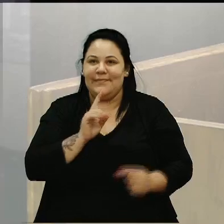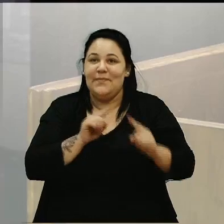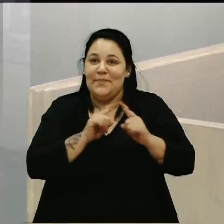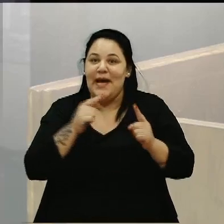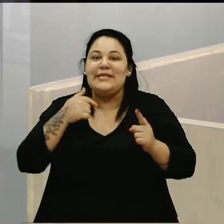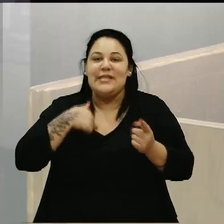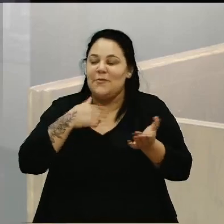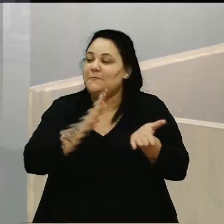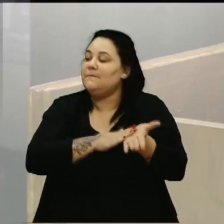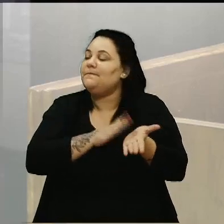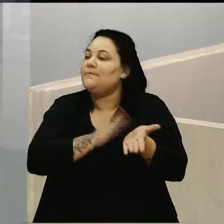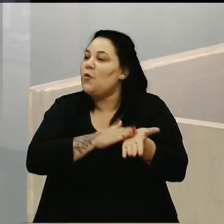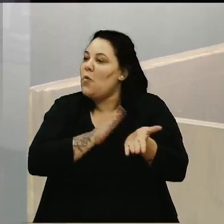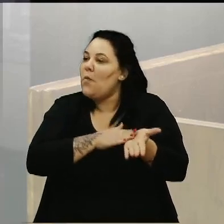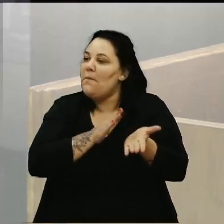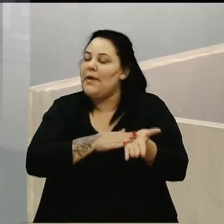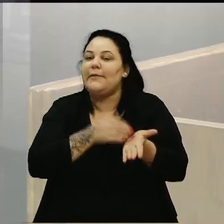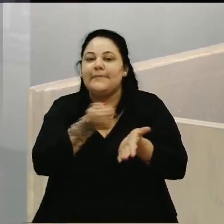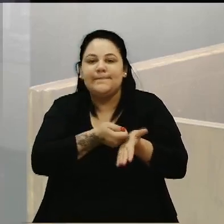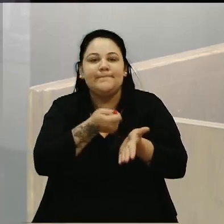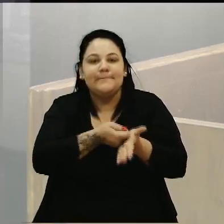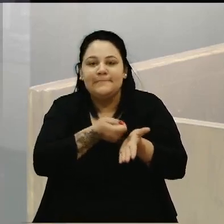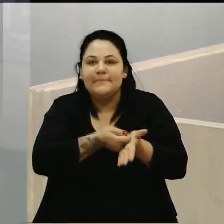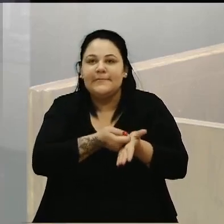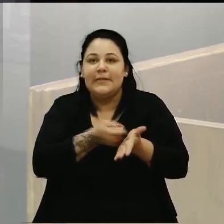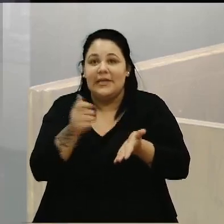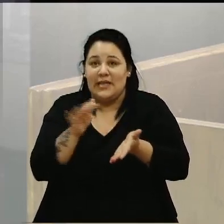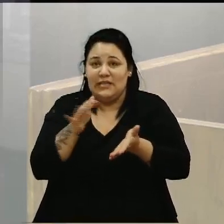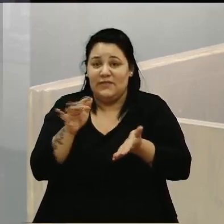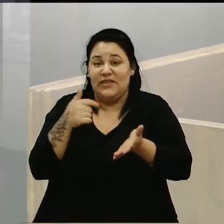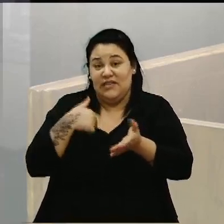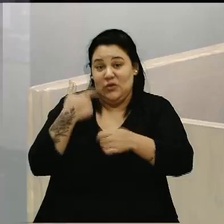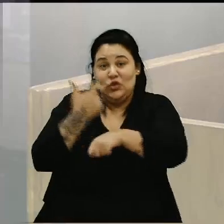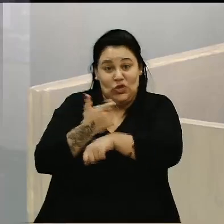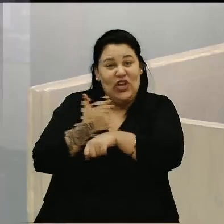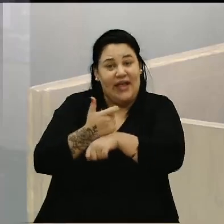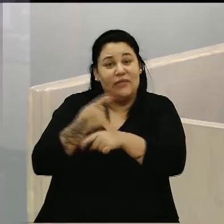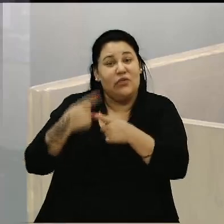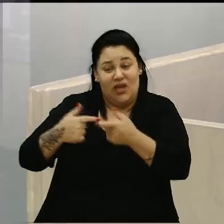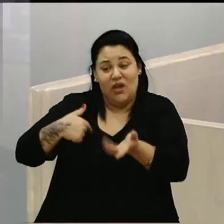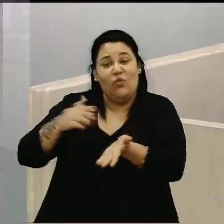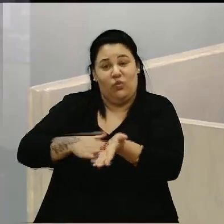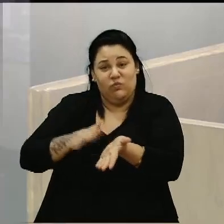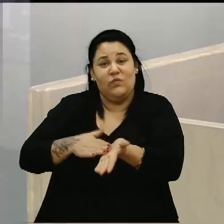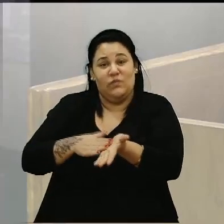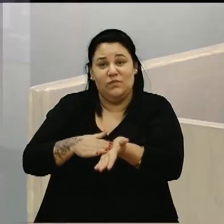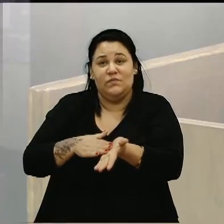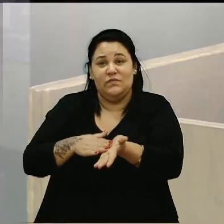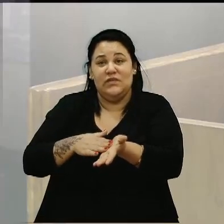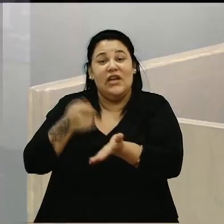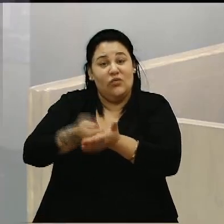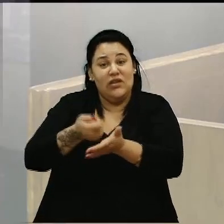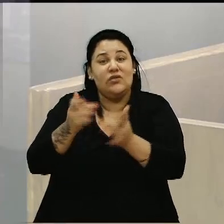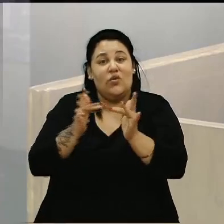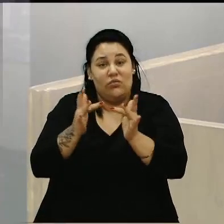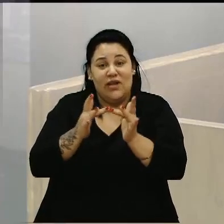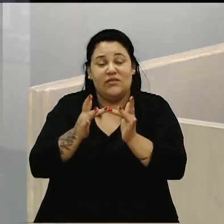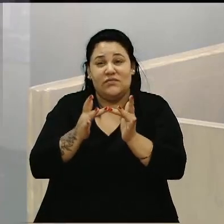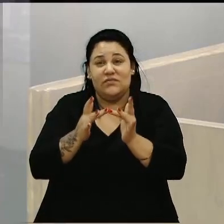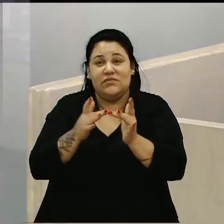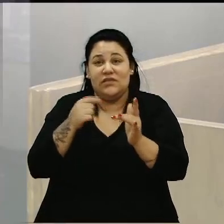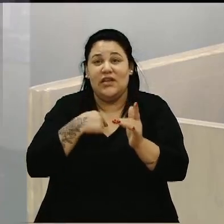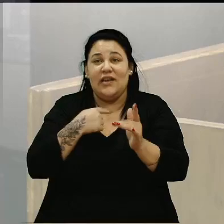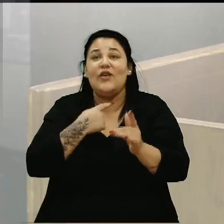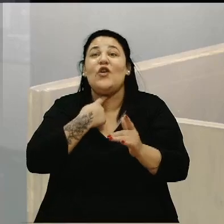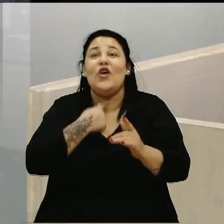pessoa insistente e às vezes até considerada chata, né, porque eu gosto de ir até o